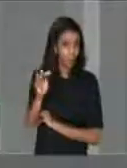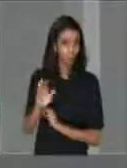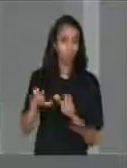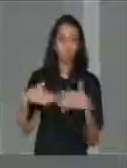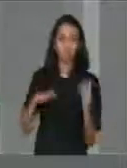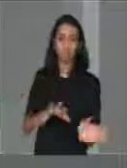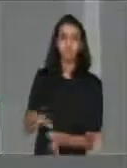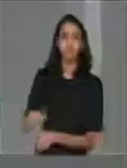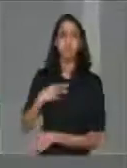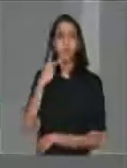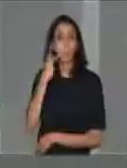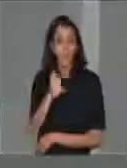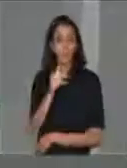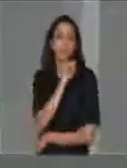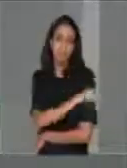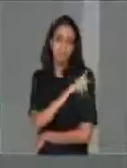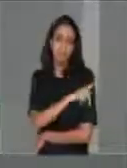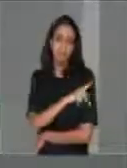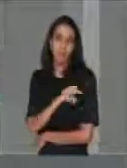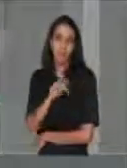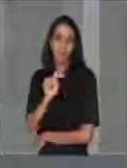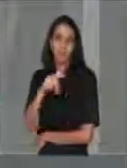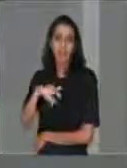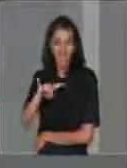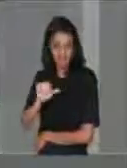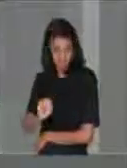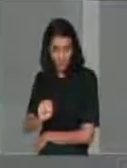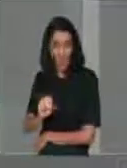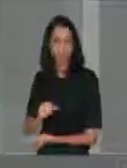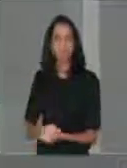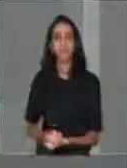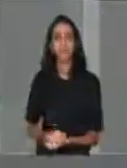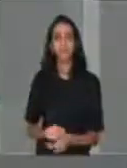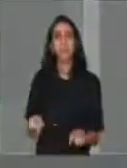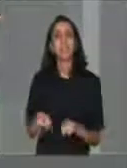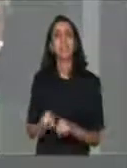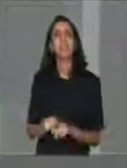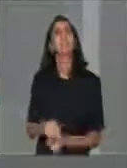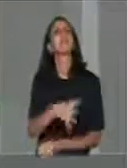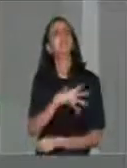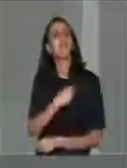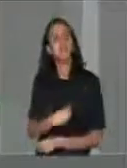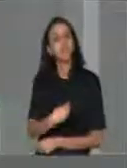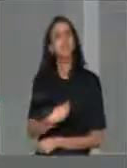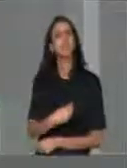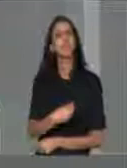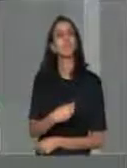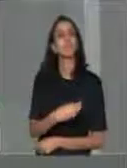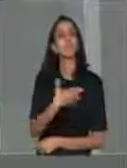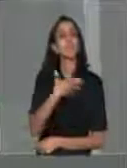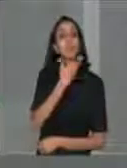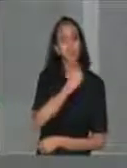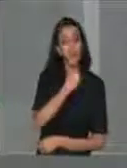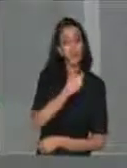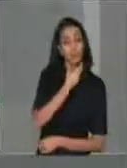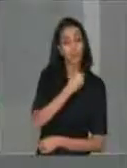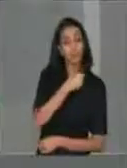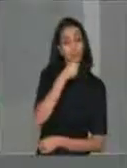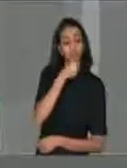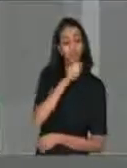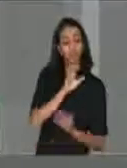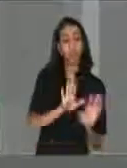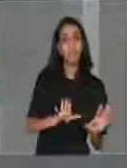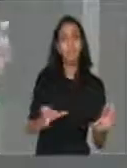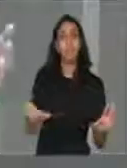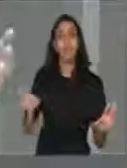pai piauiense, Francisco Rodrigues de Alencar, filho de Cesário Vieira de Alencar e Amélia Alencar, ele